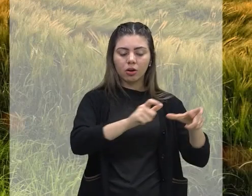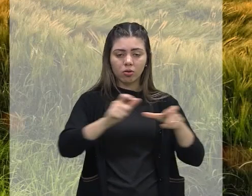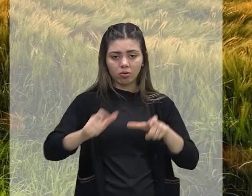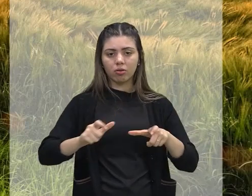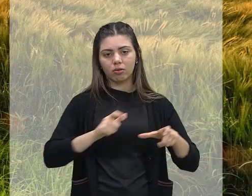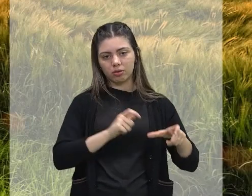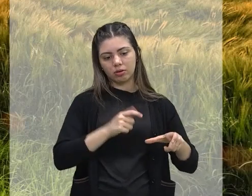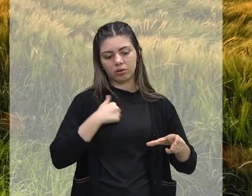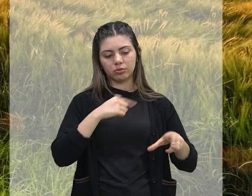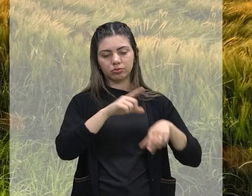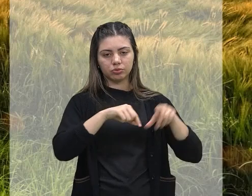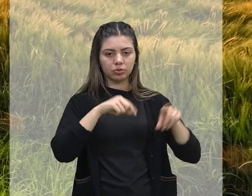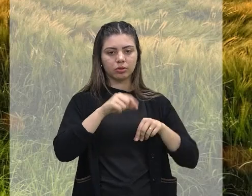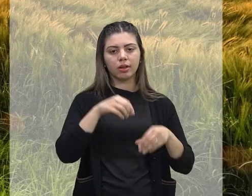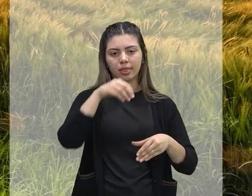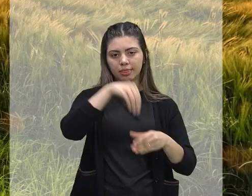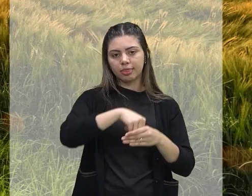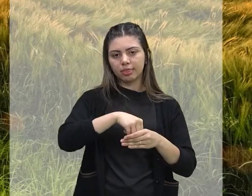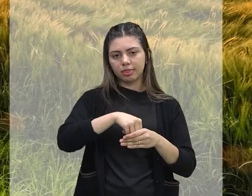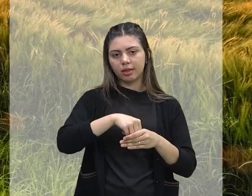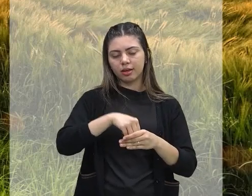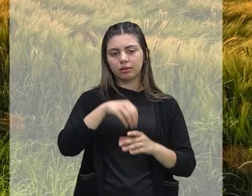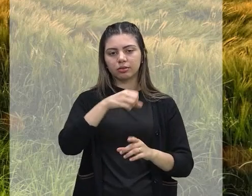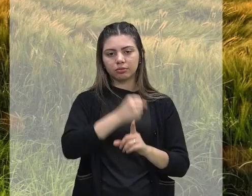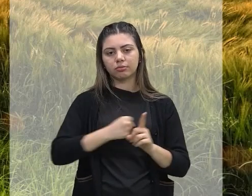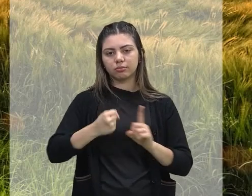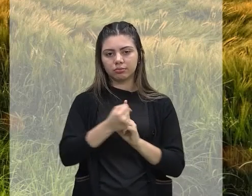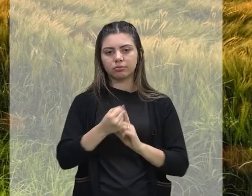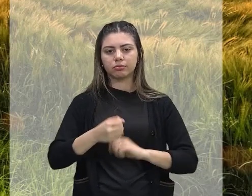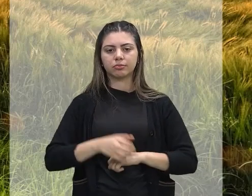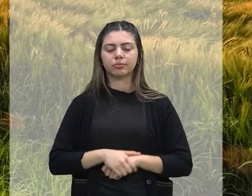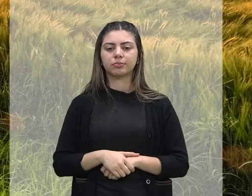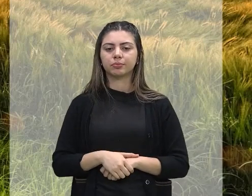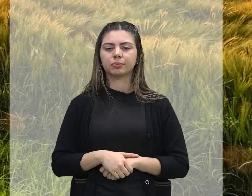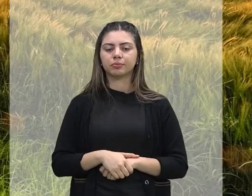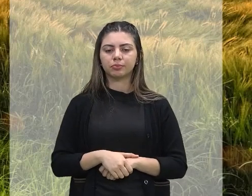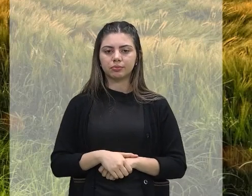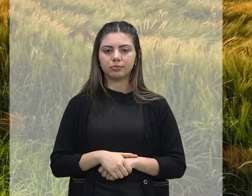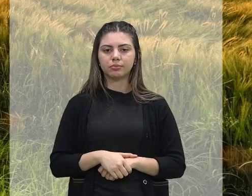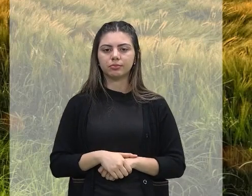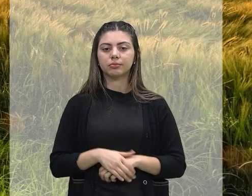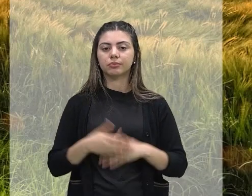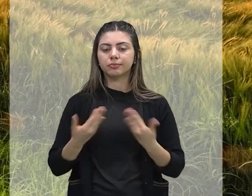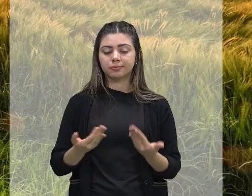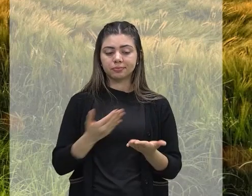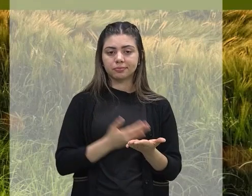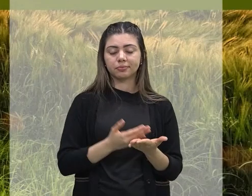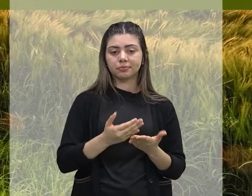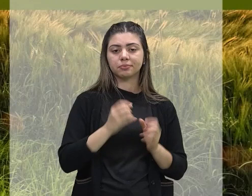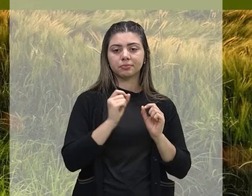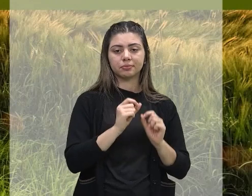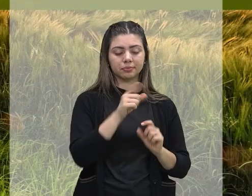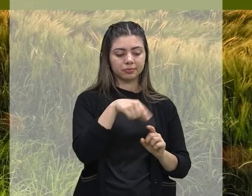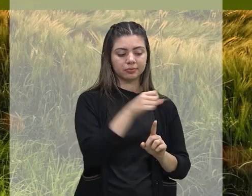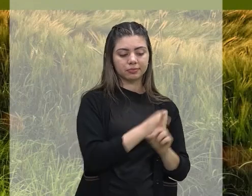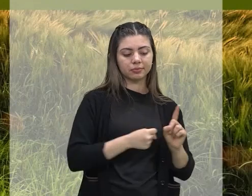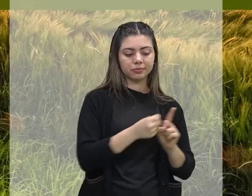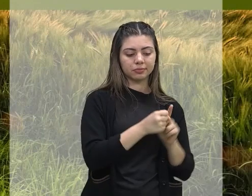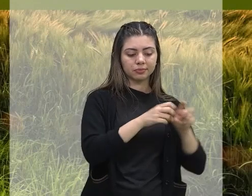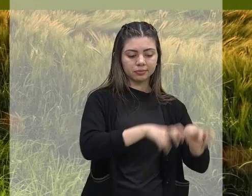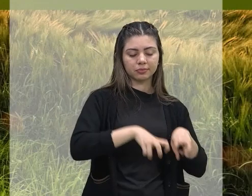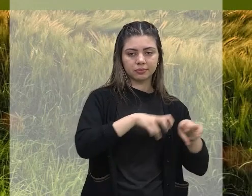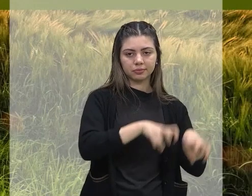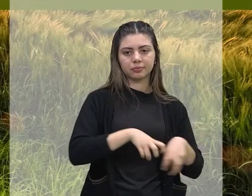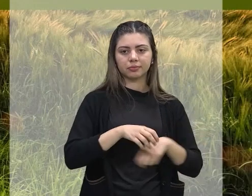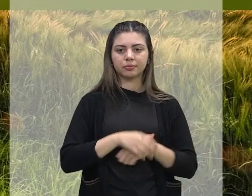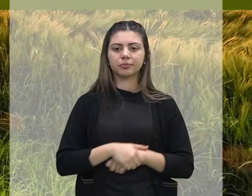né, dentro de uma sociedade. Vamos começar pela sociedade rural, pelas comunidades rurais,